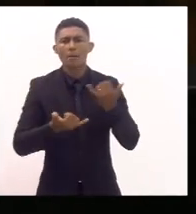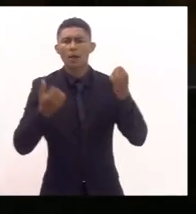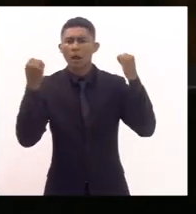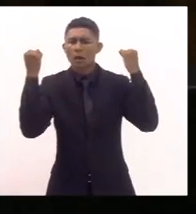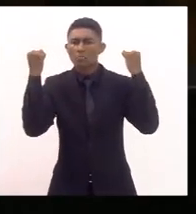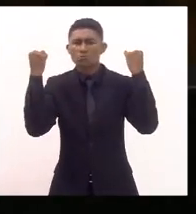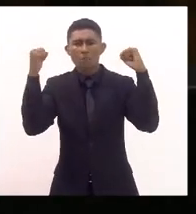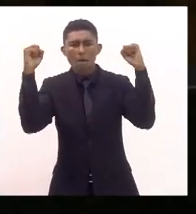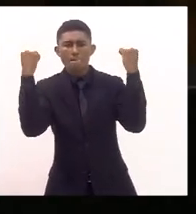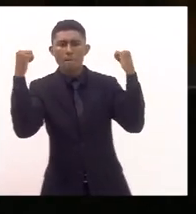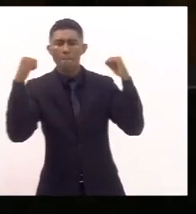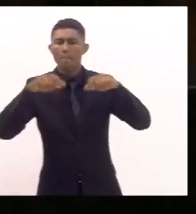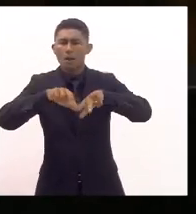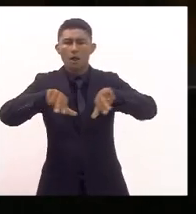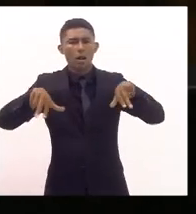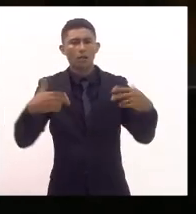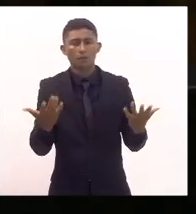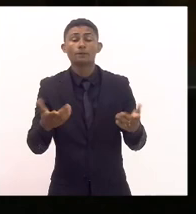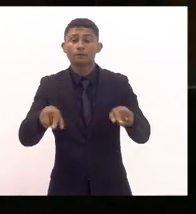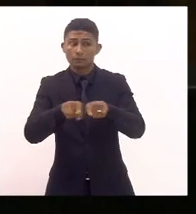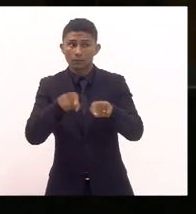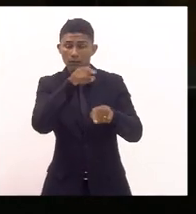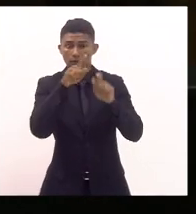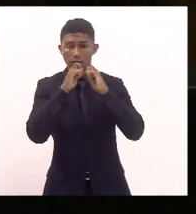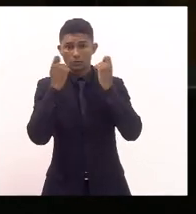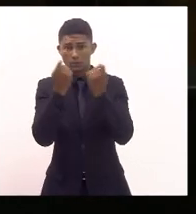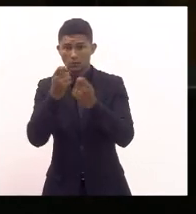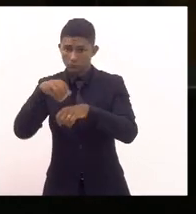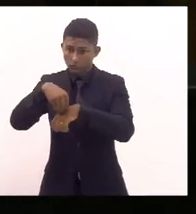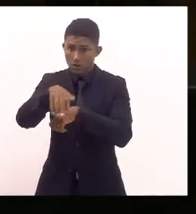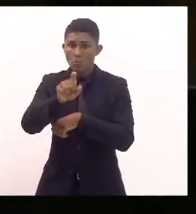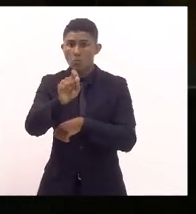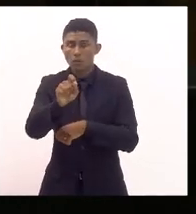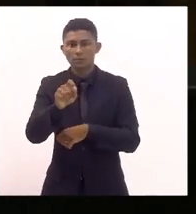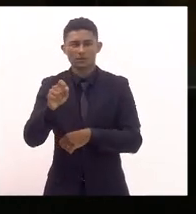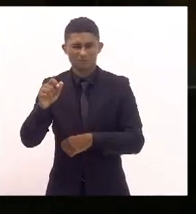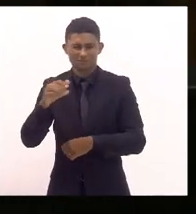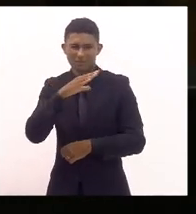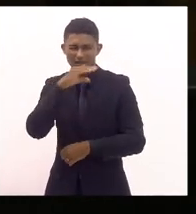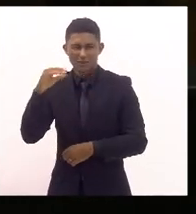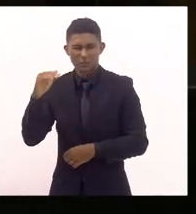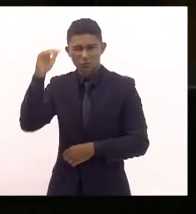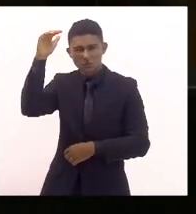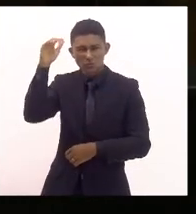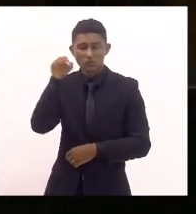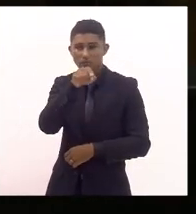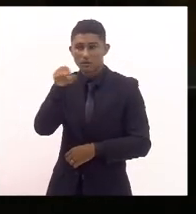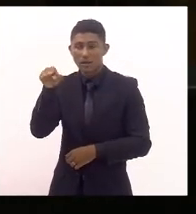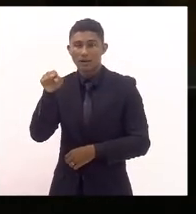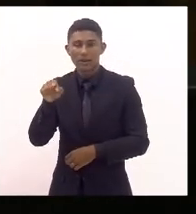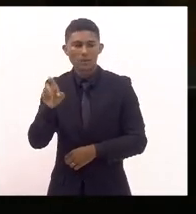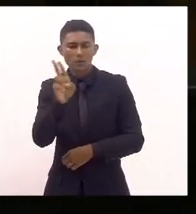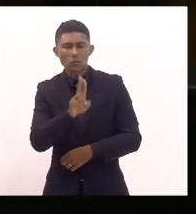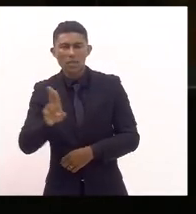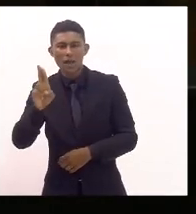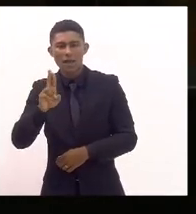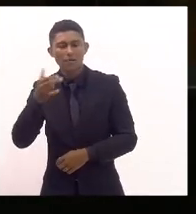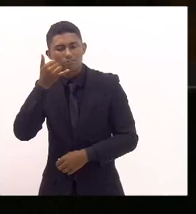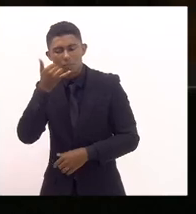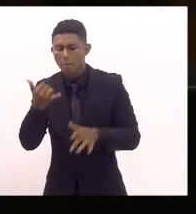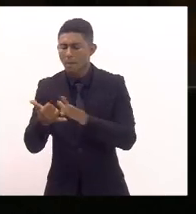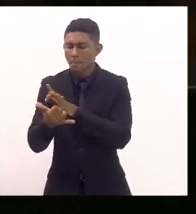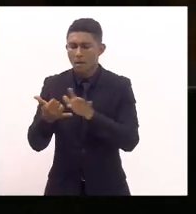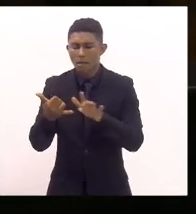saudáveis eles também sugerem que os adultos evitem utilizar os aparelhos perto das crianças